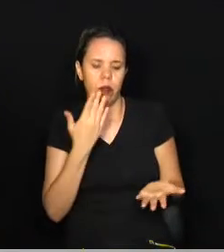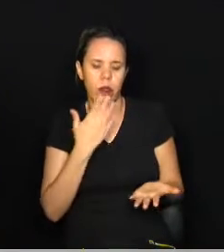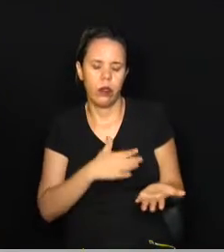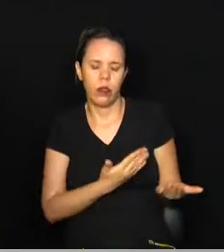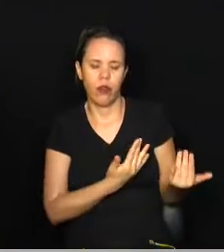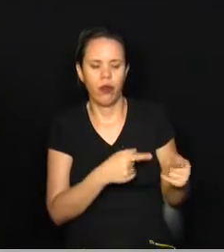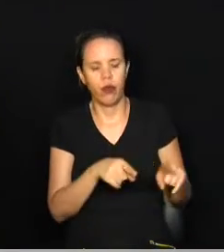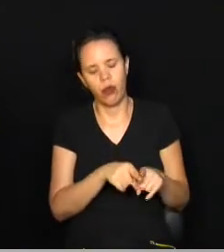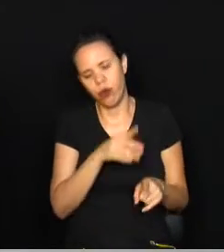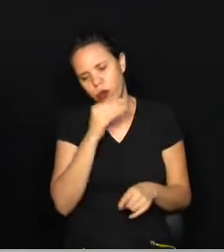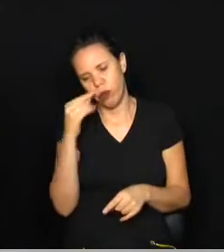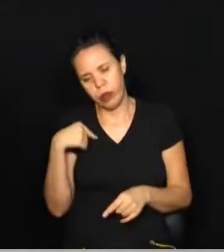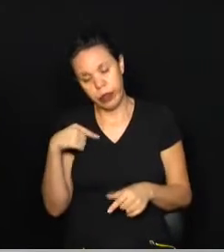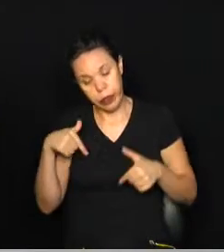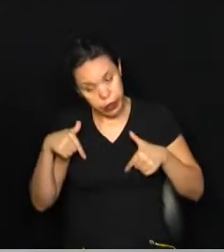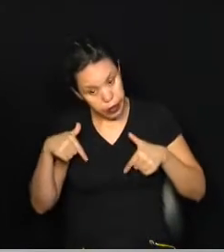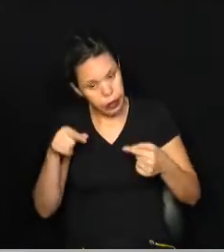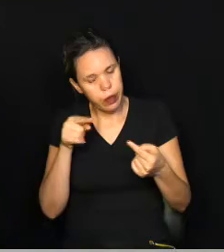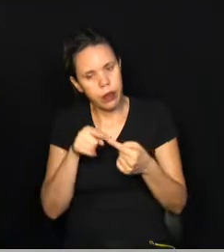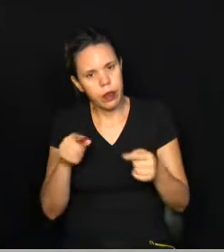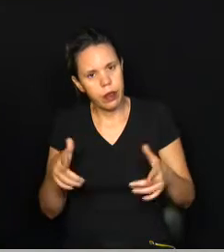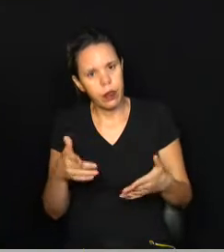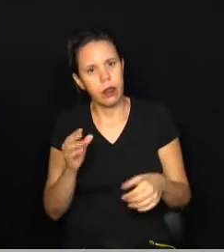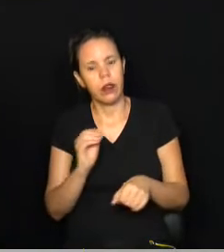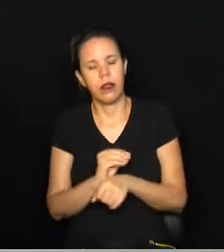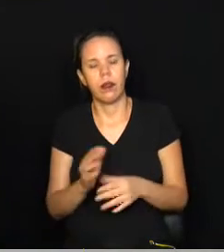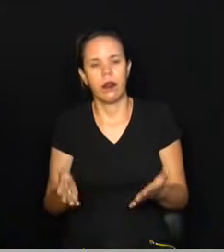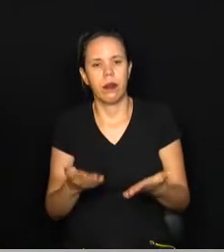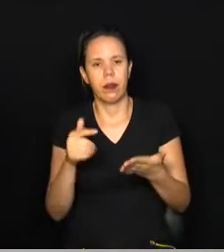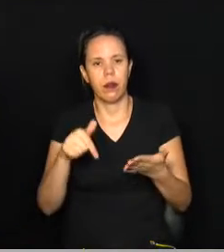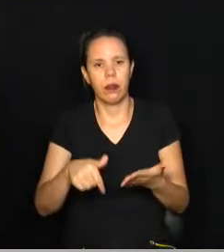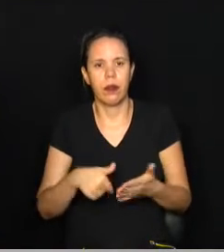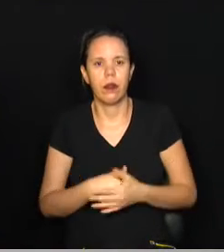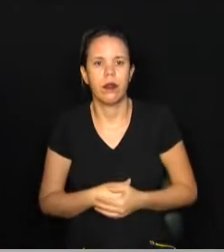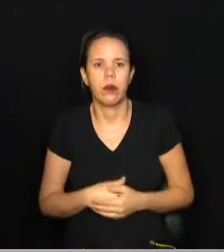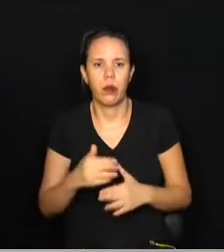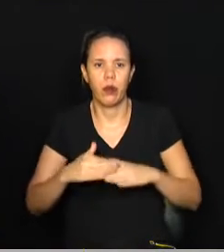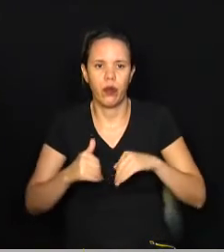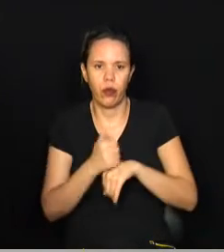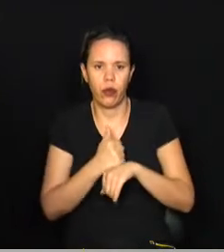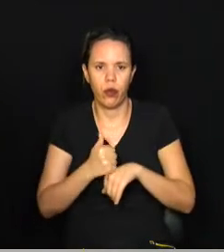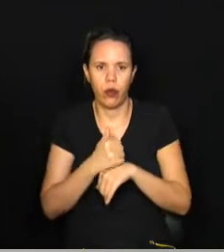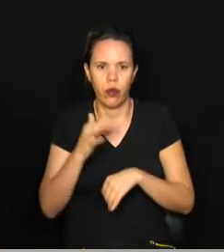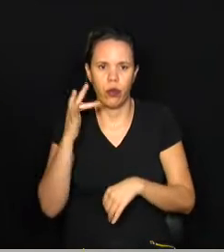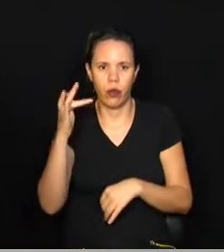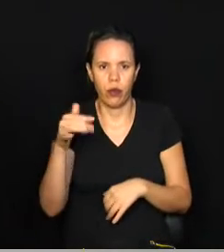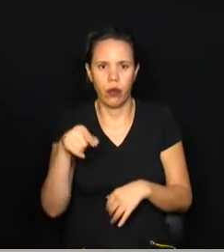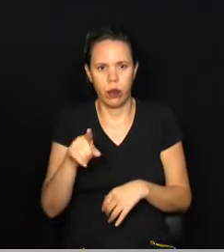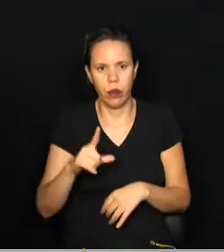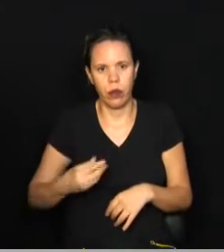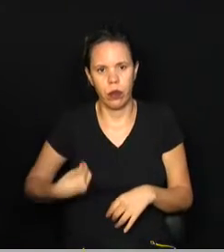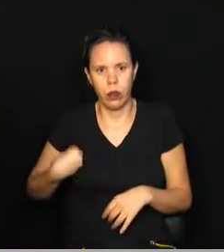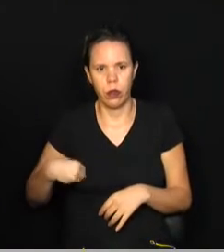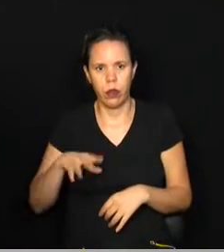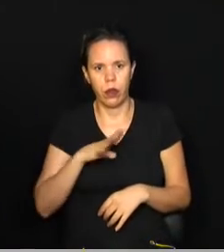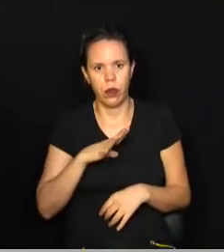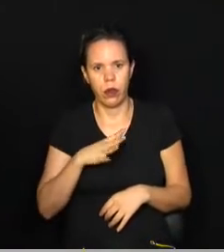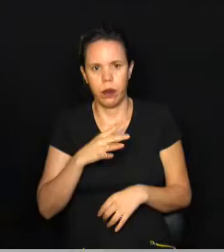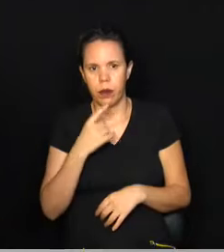que ter ações diretas e salvaguardar esse profissional do amanhã, que vai estar na cidade de